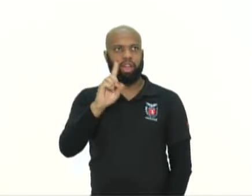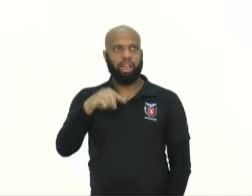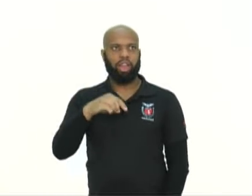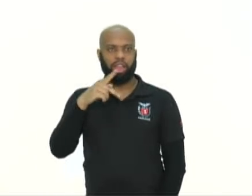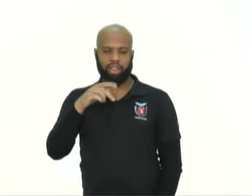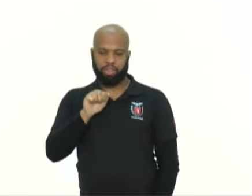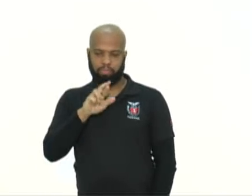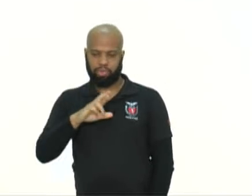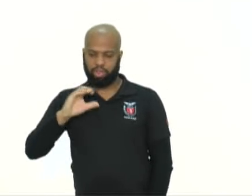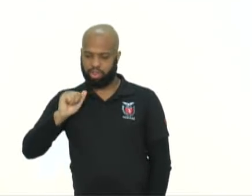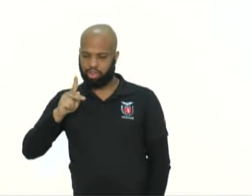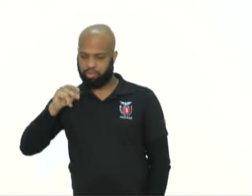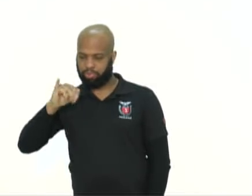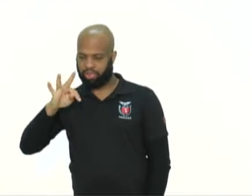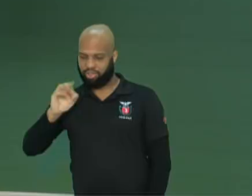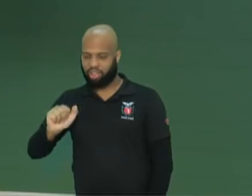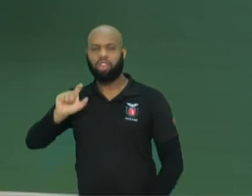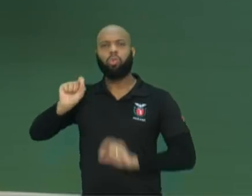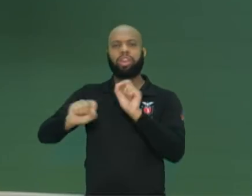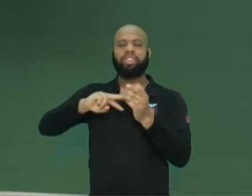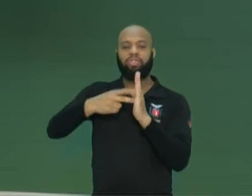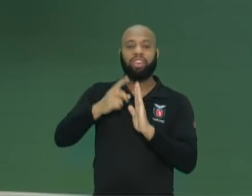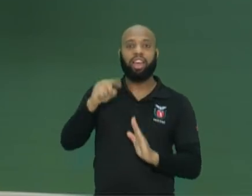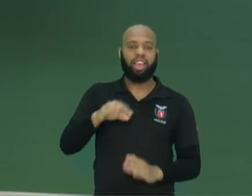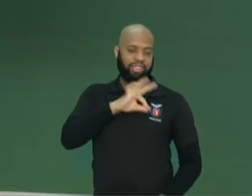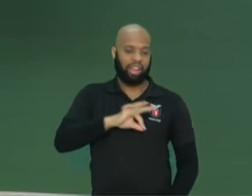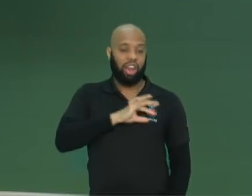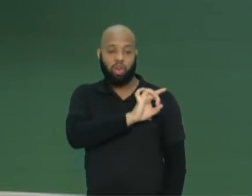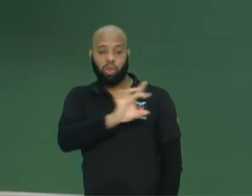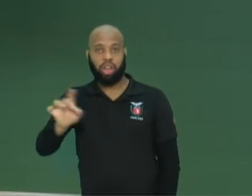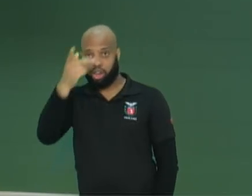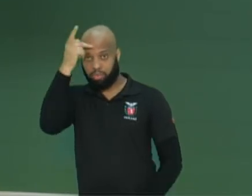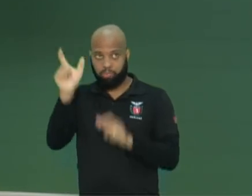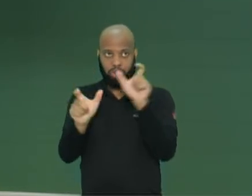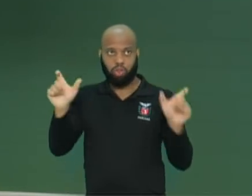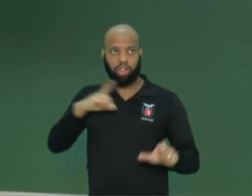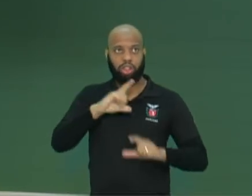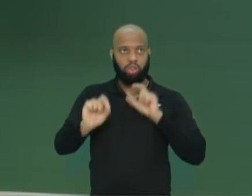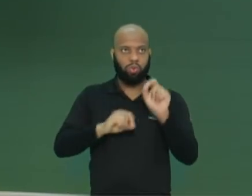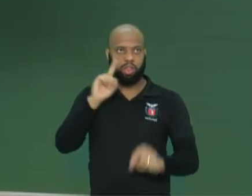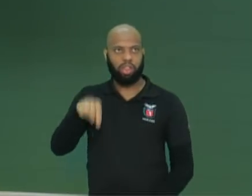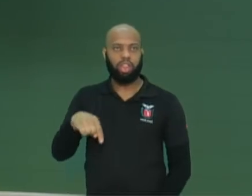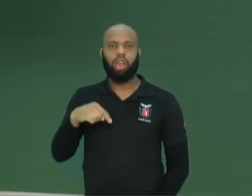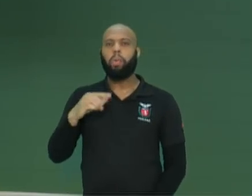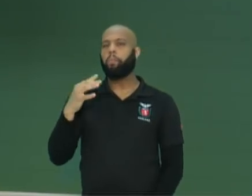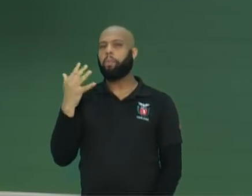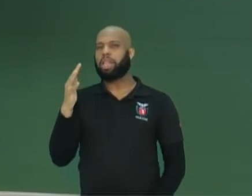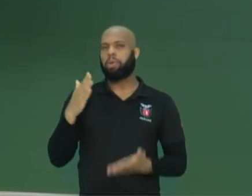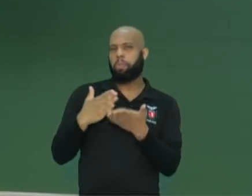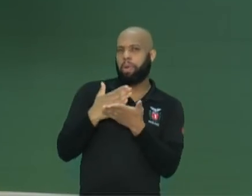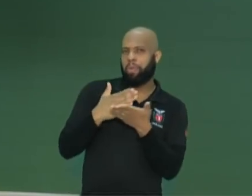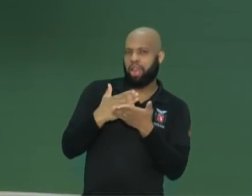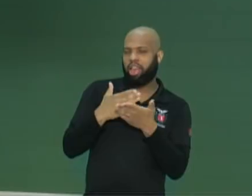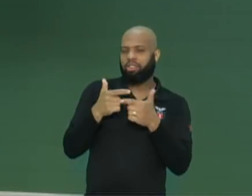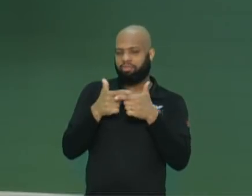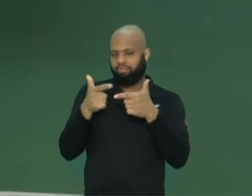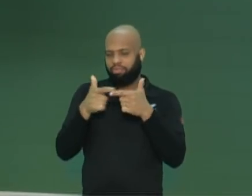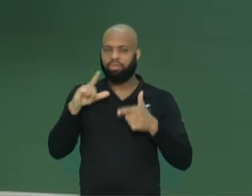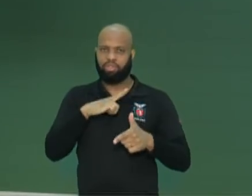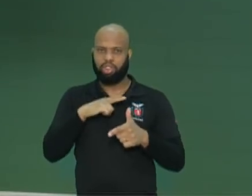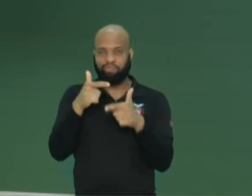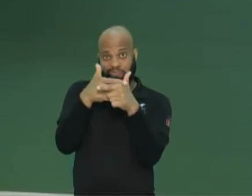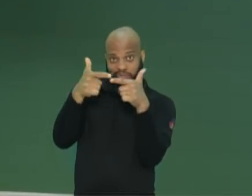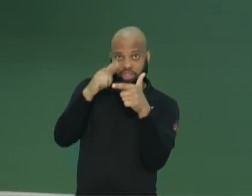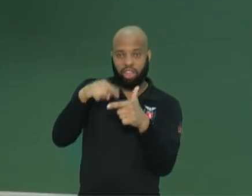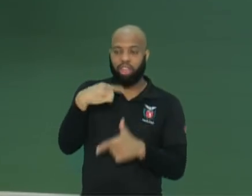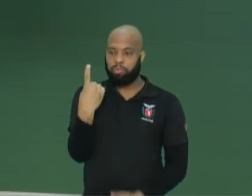per capita, que é aquela renda por pessoa. Aqui a gente tem uma média da renda, certo?